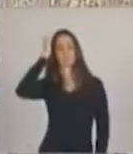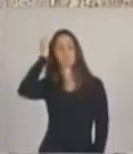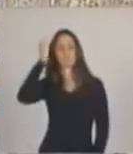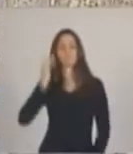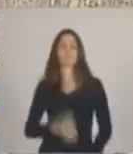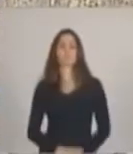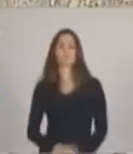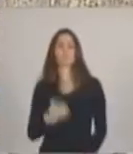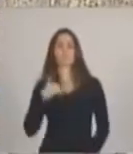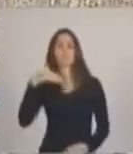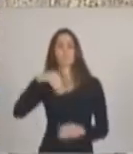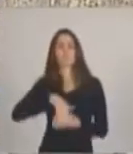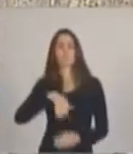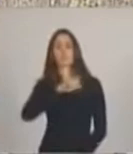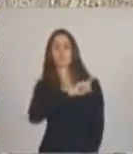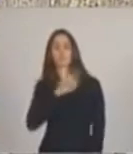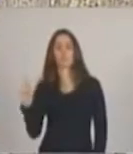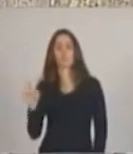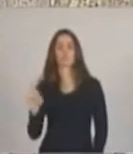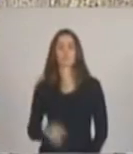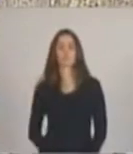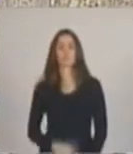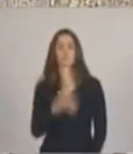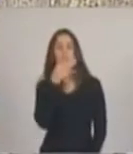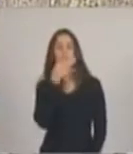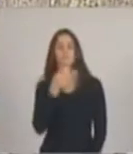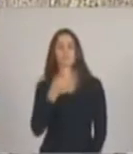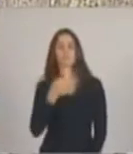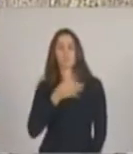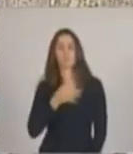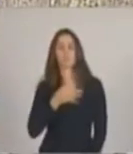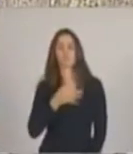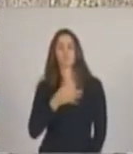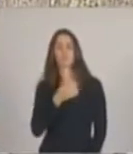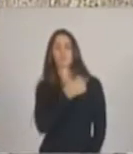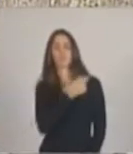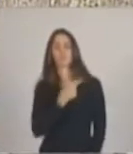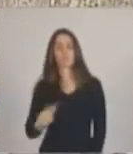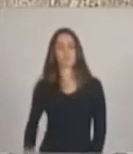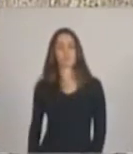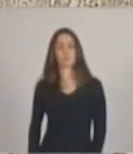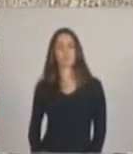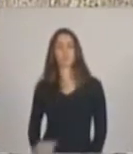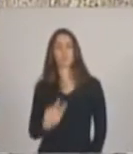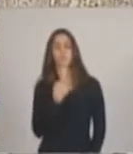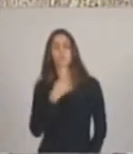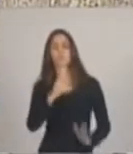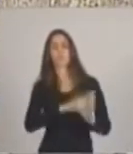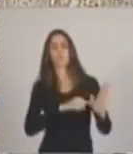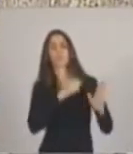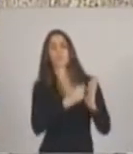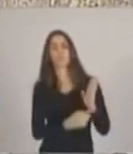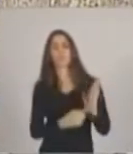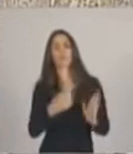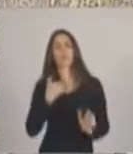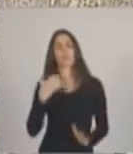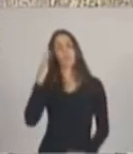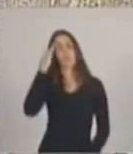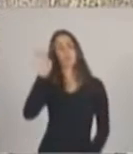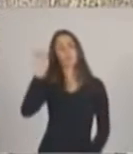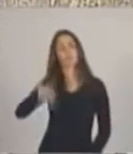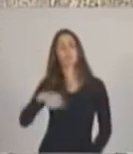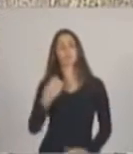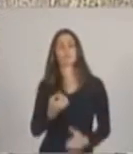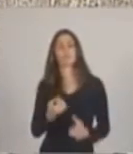Eu voto não. Acho que, ao invés de vetar, o governo deveria criar o serviço de captação de órgãos,